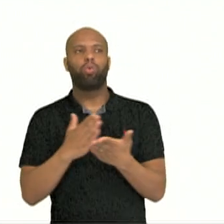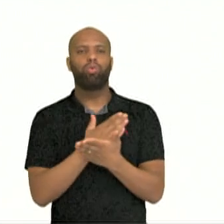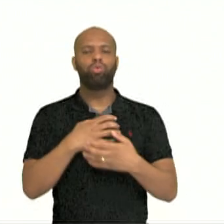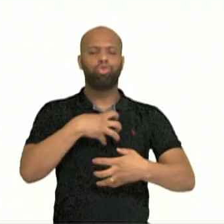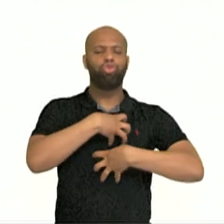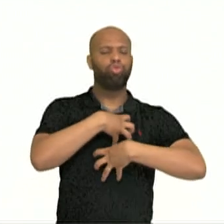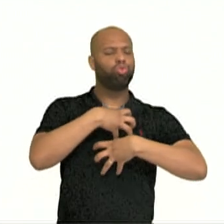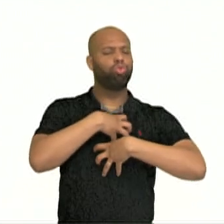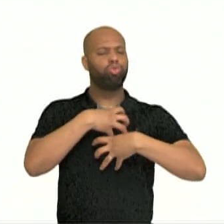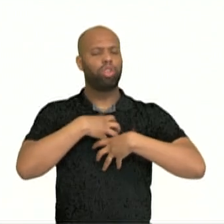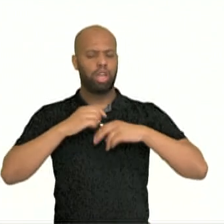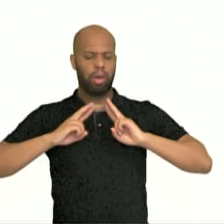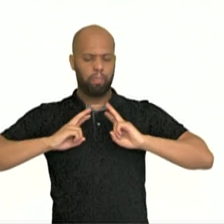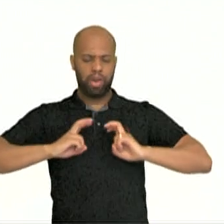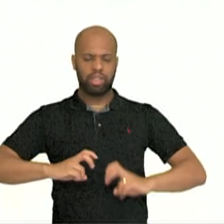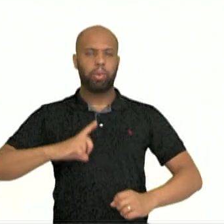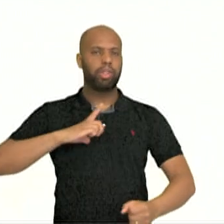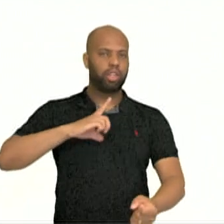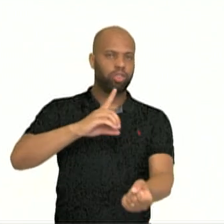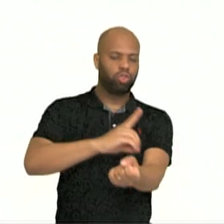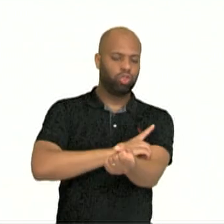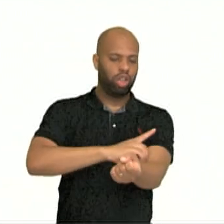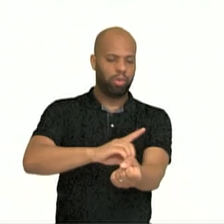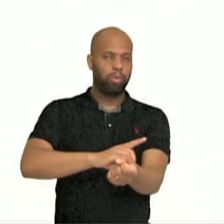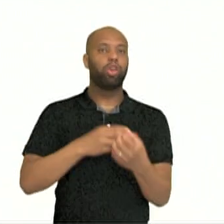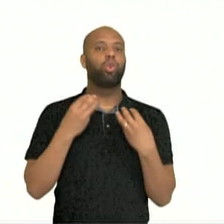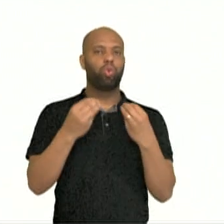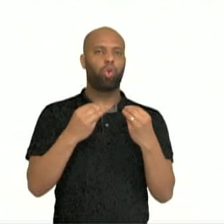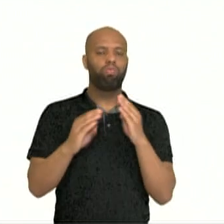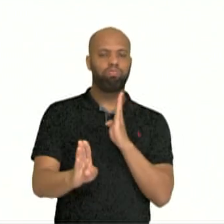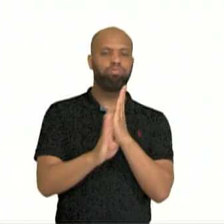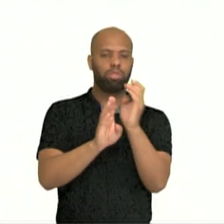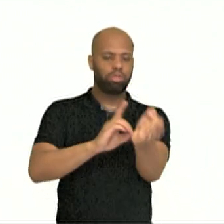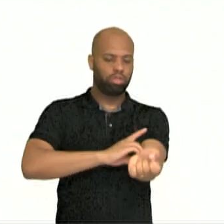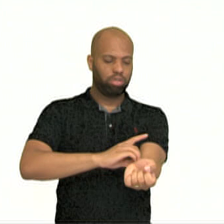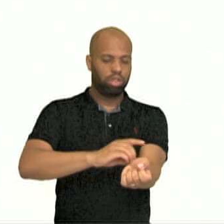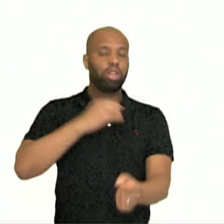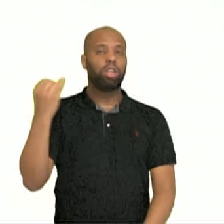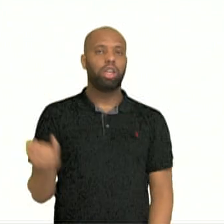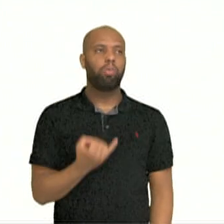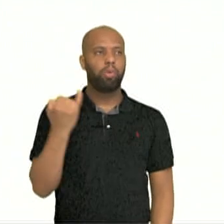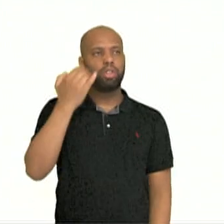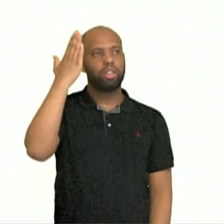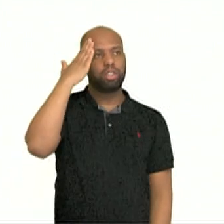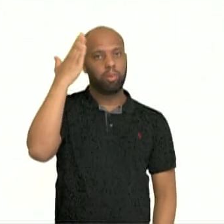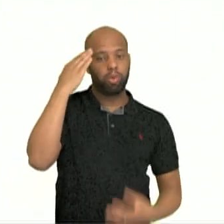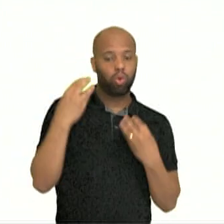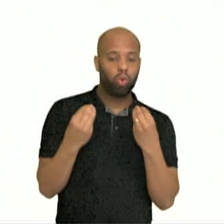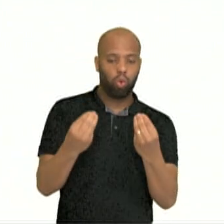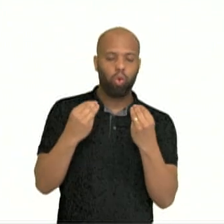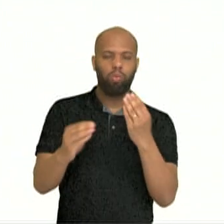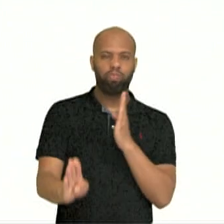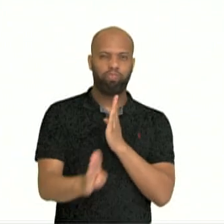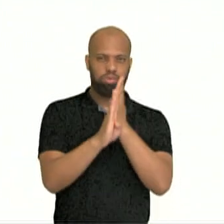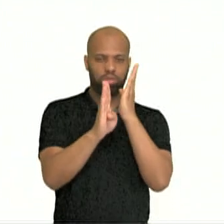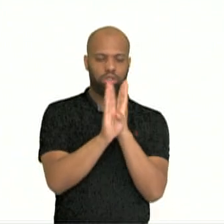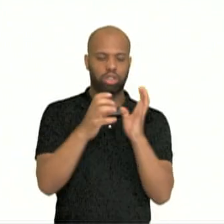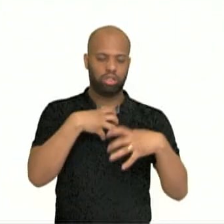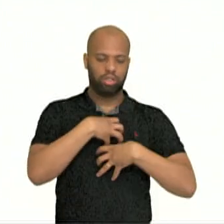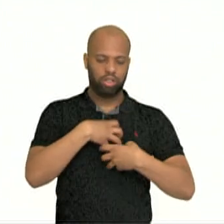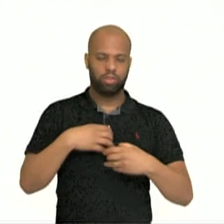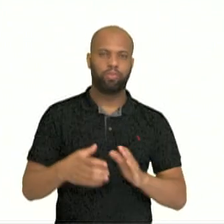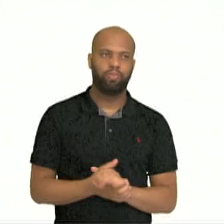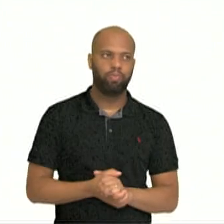indícios que a gente pode perceber. Para descobrir se tem diabetes, é importante saber como identificar os